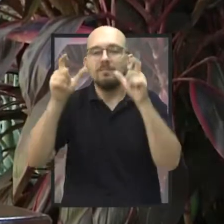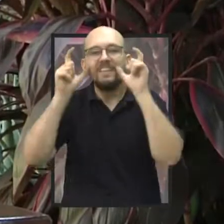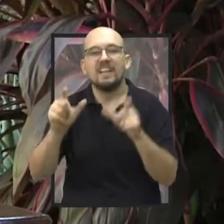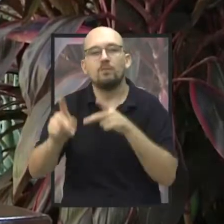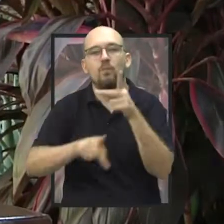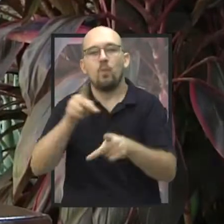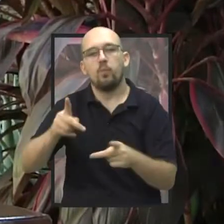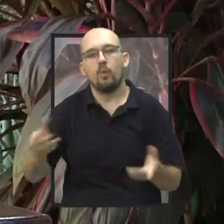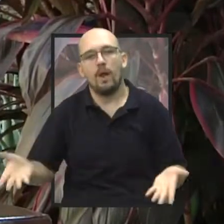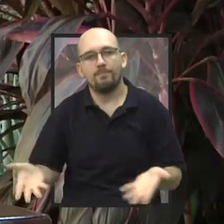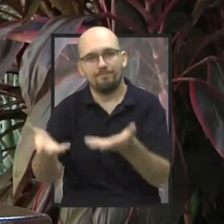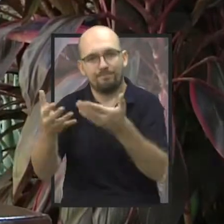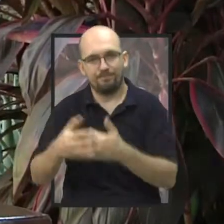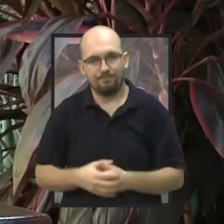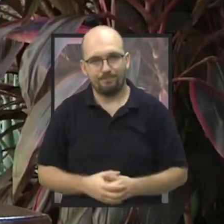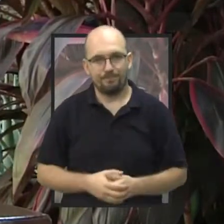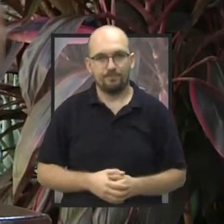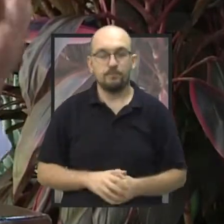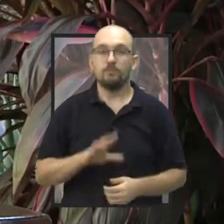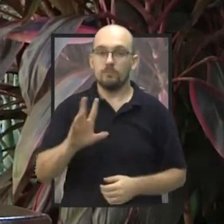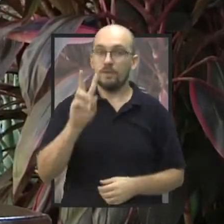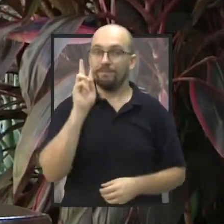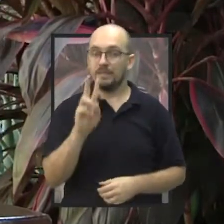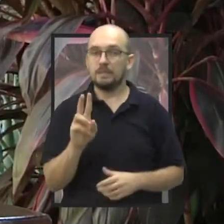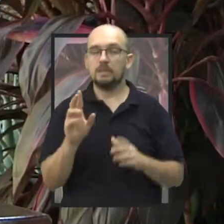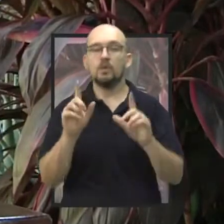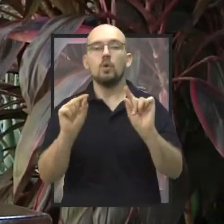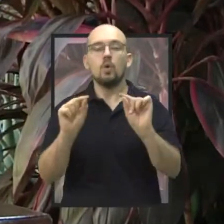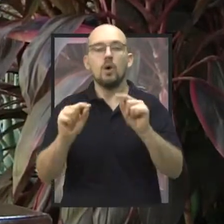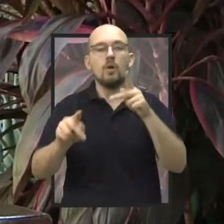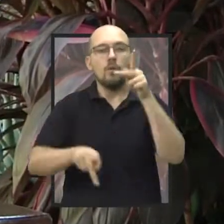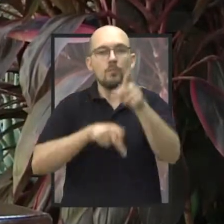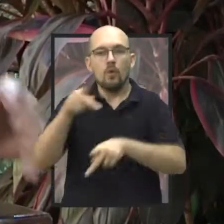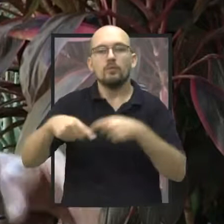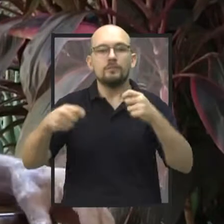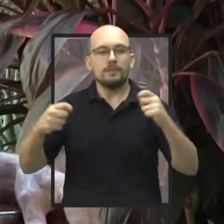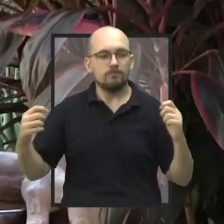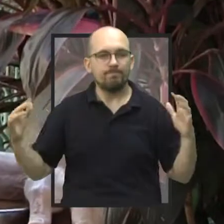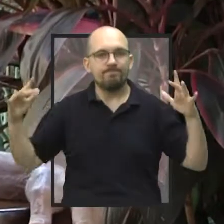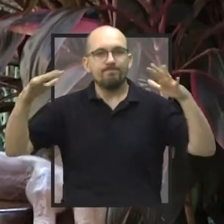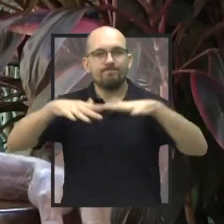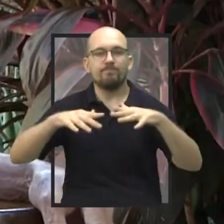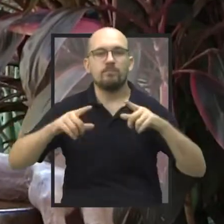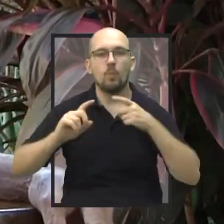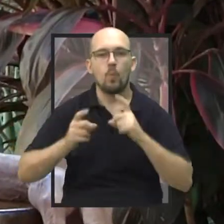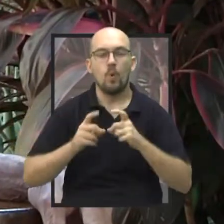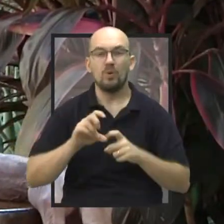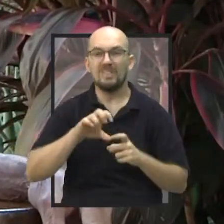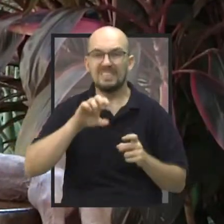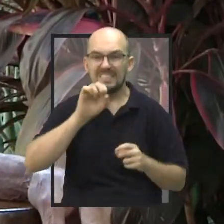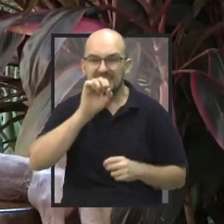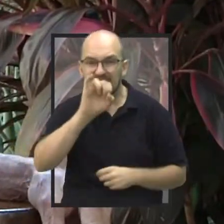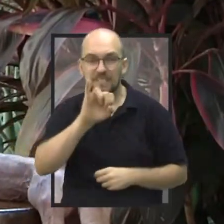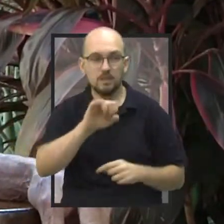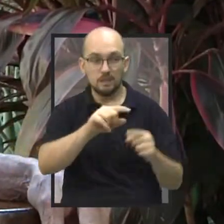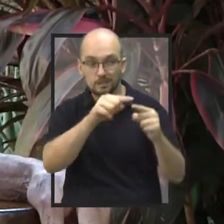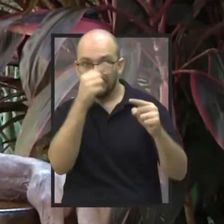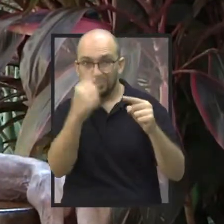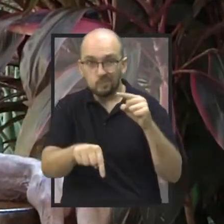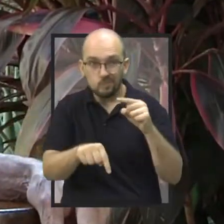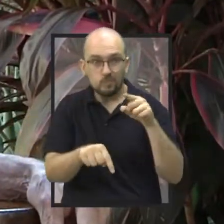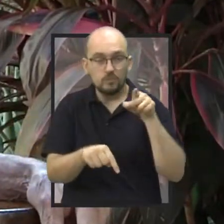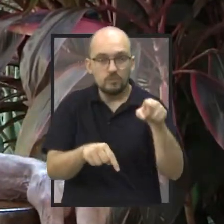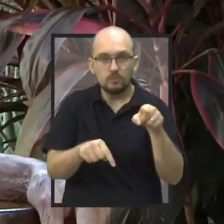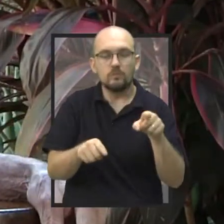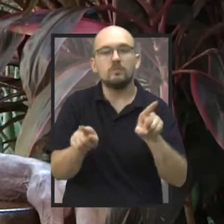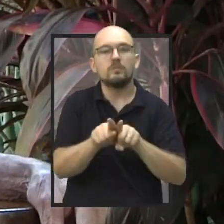bem, há necessidade de que o povo se reúna. Quando existir uma incompatibilidade e